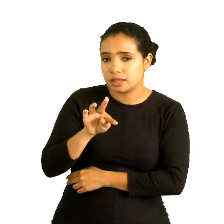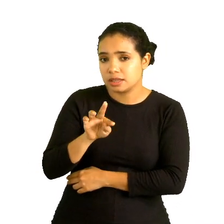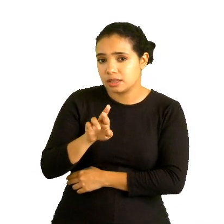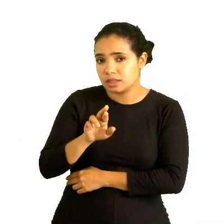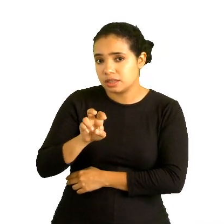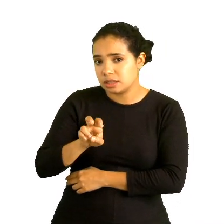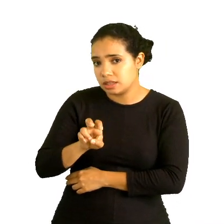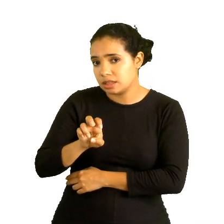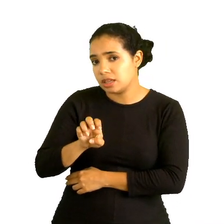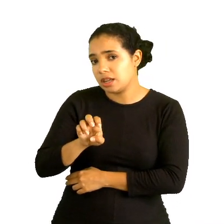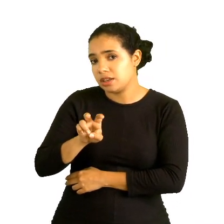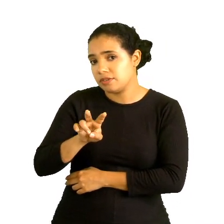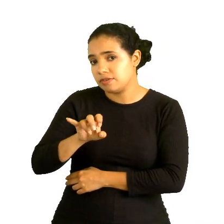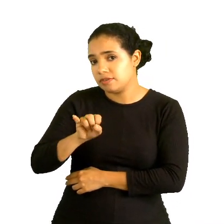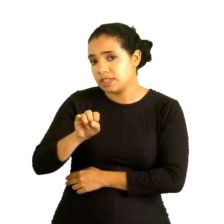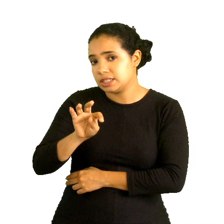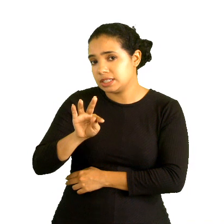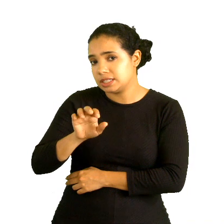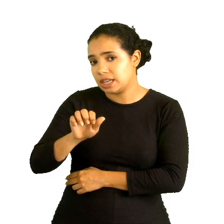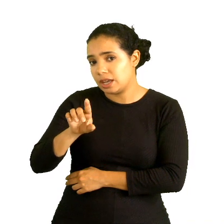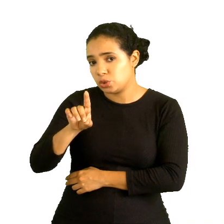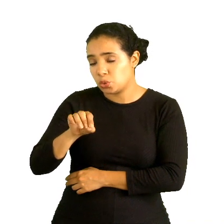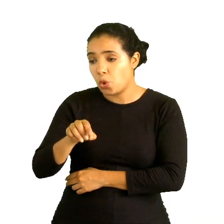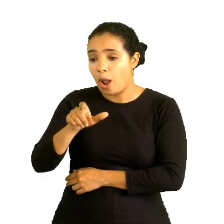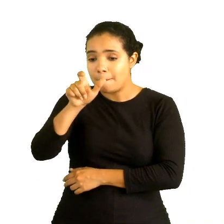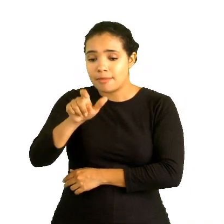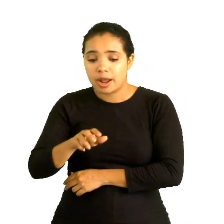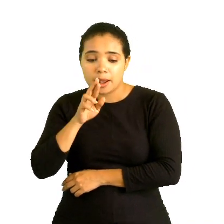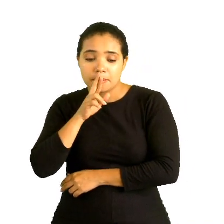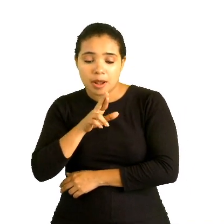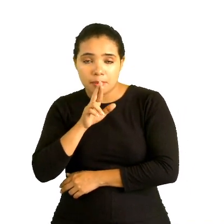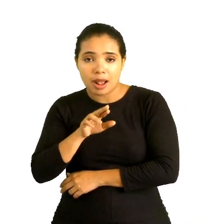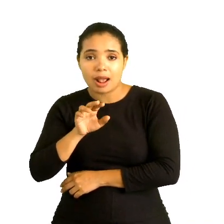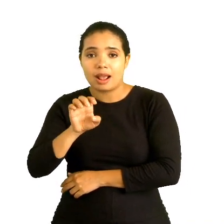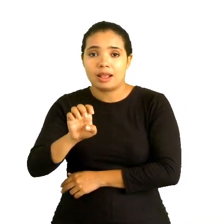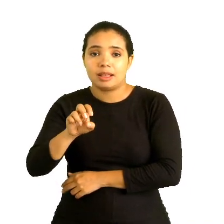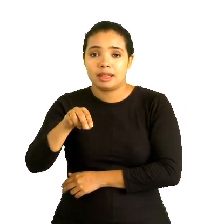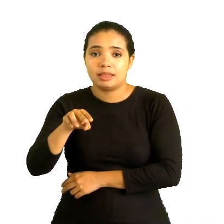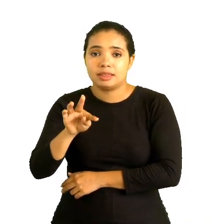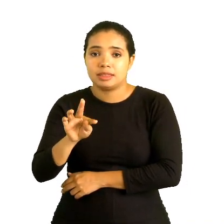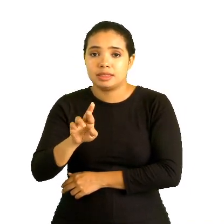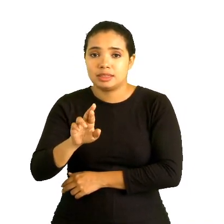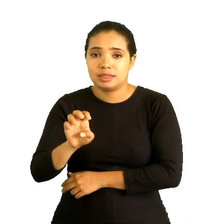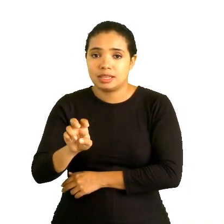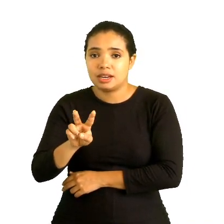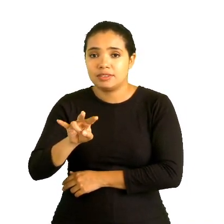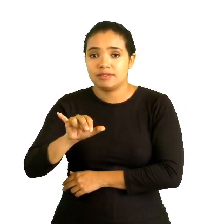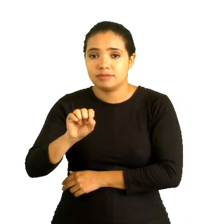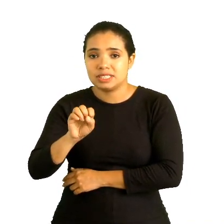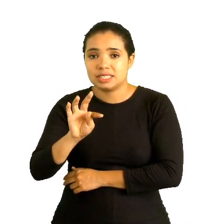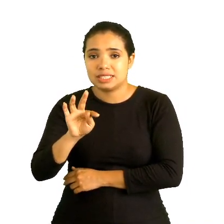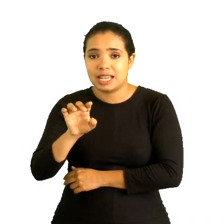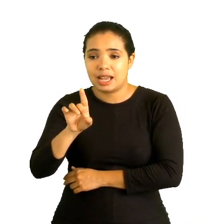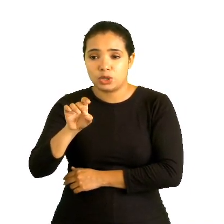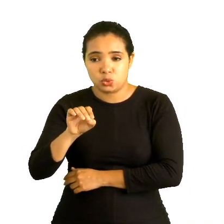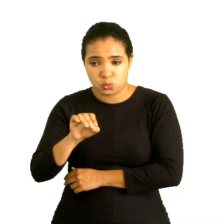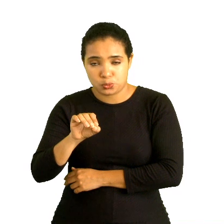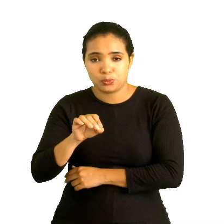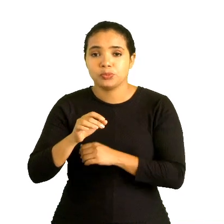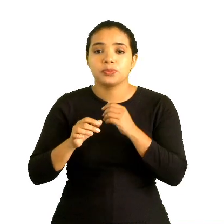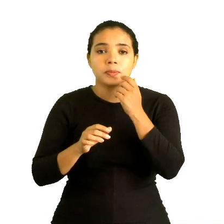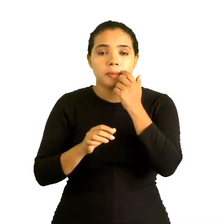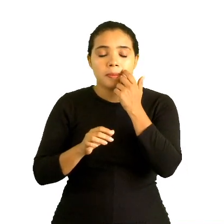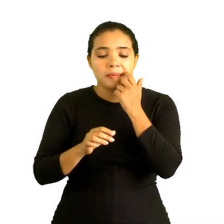ou entrevistados, quem responde às perguntas. A entrevista, ela possui uma